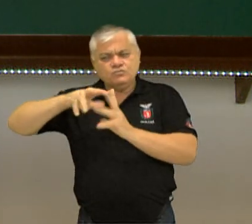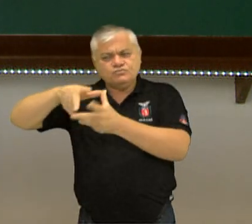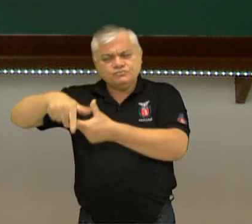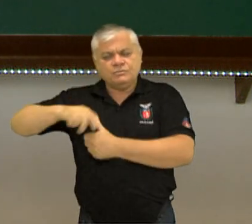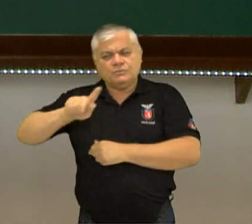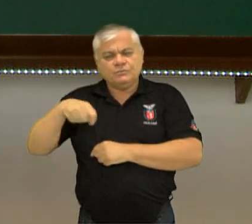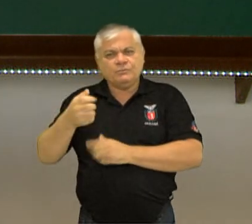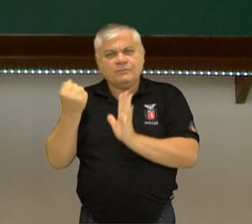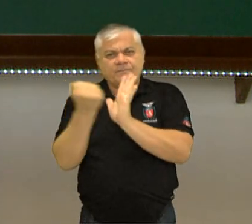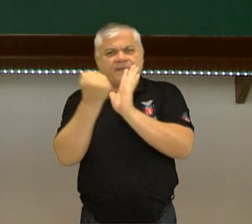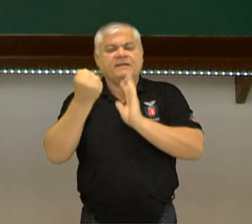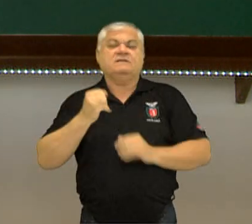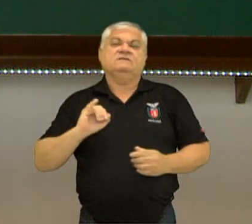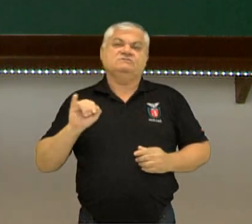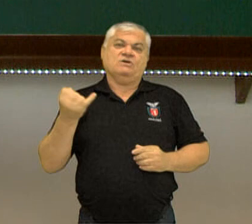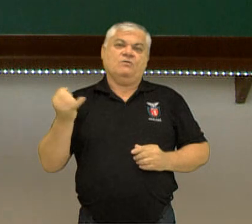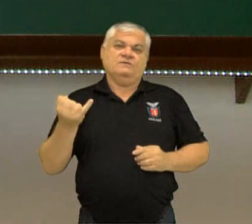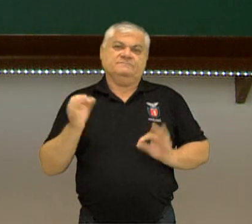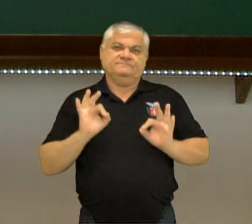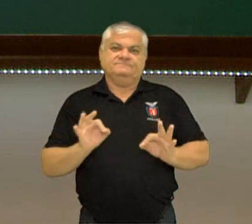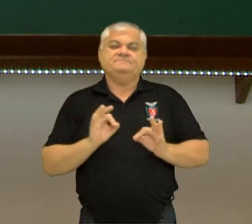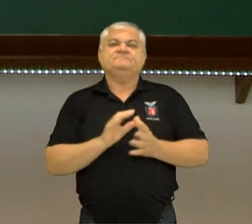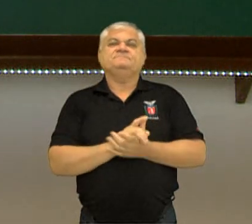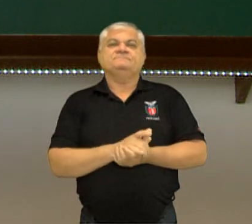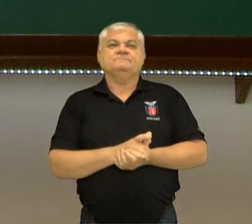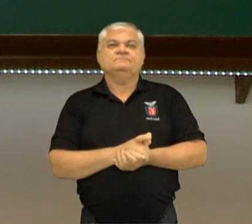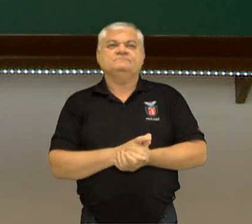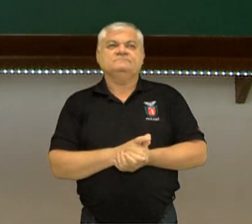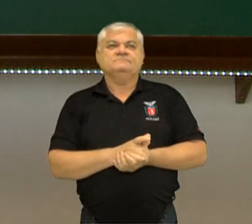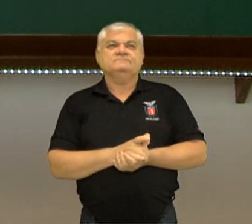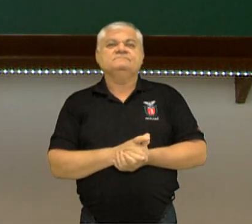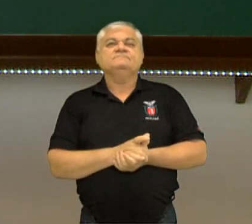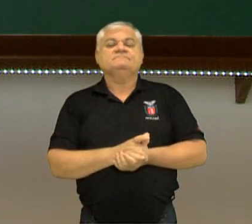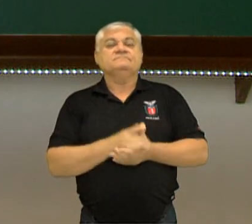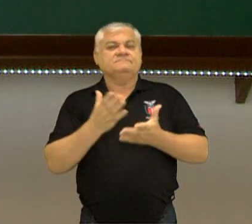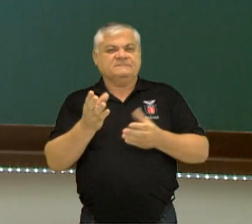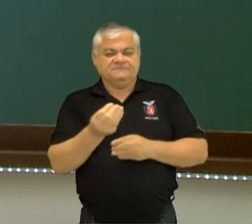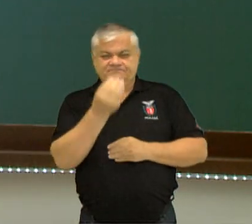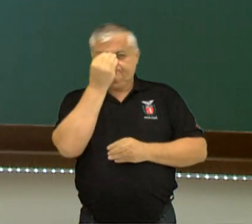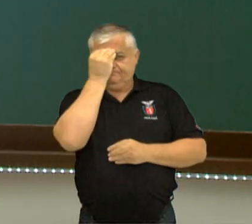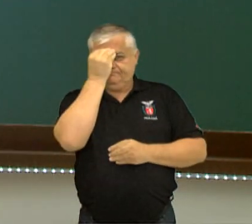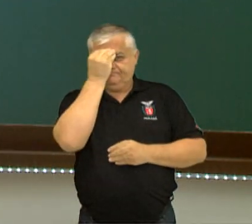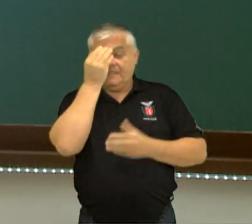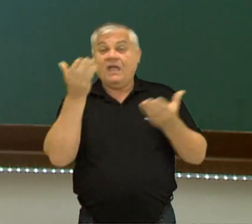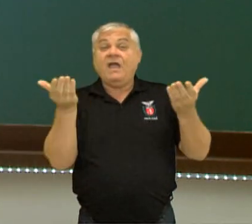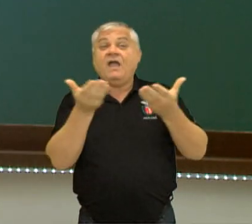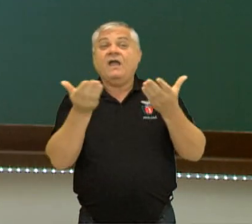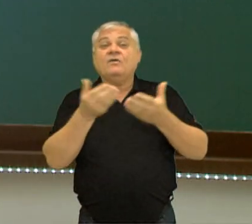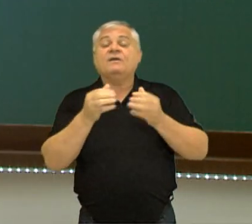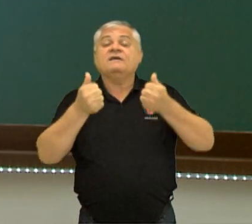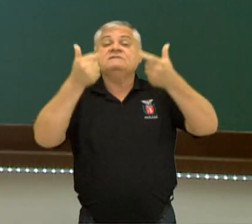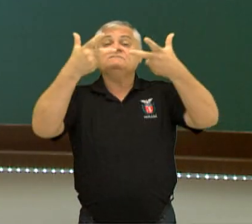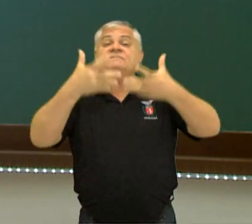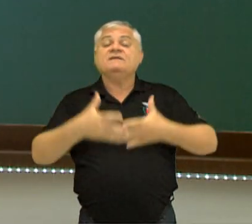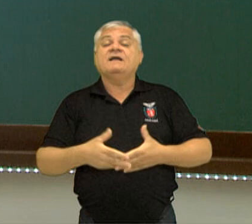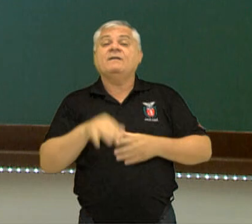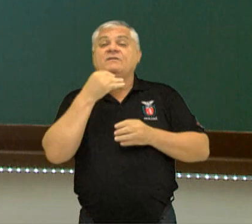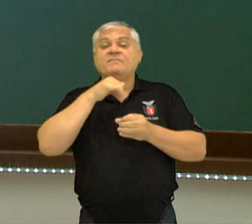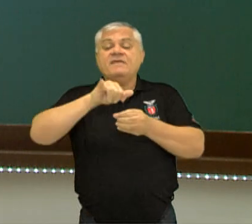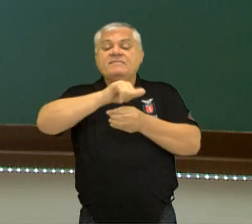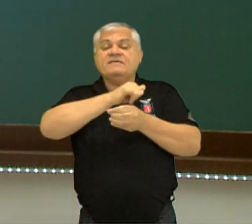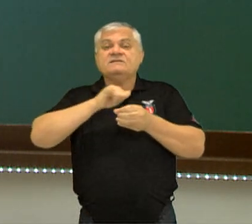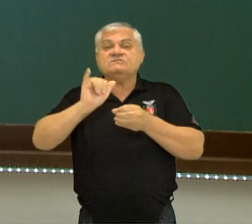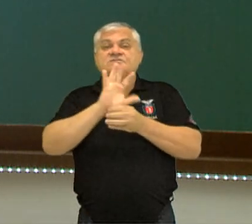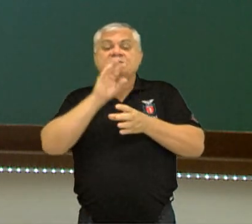caloria é o usual, beleza? Se você pegou essa parte, agora vamos falar um pouquinho da energia